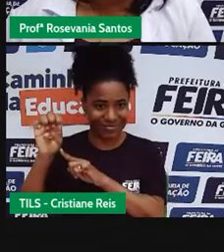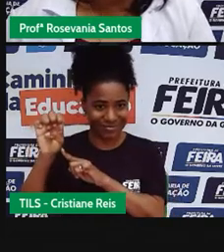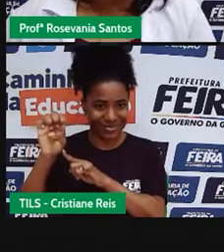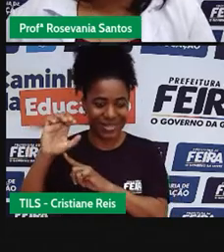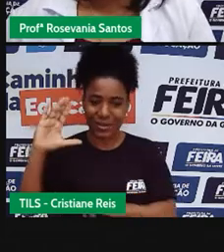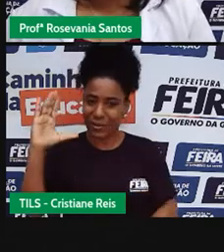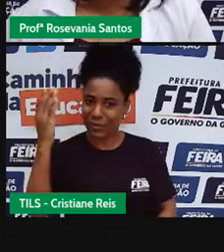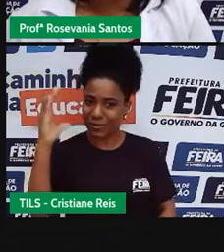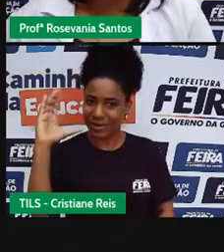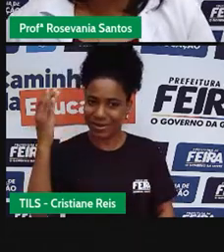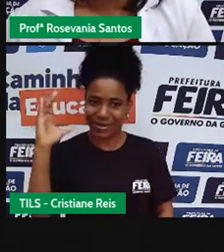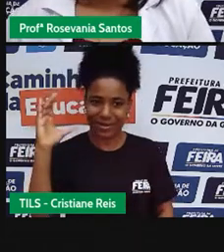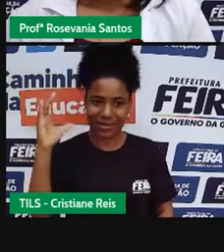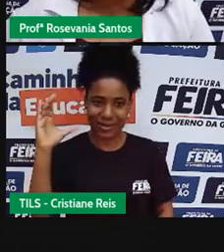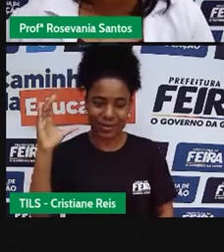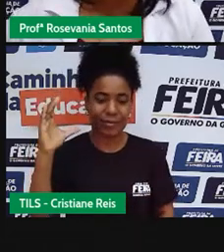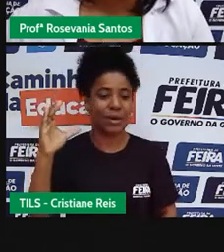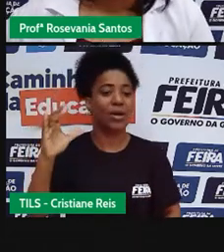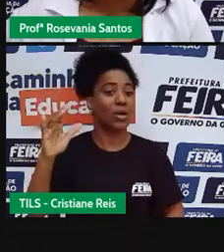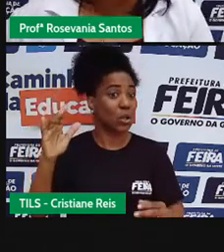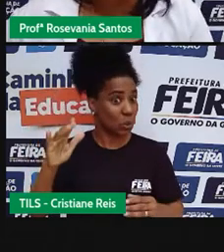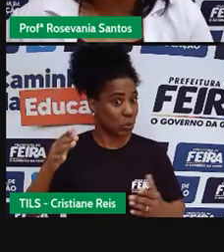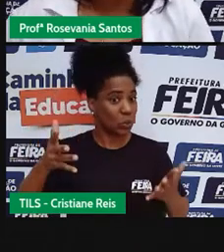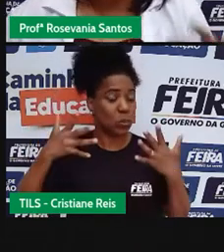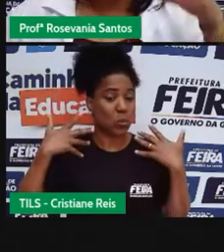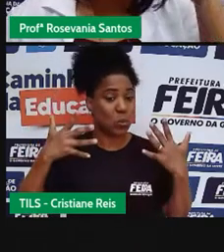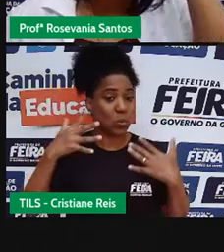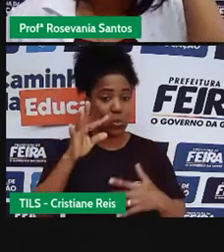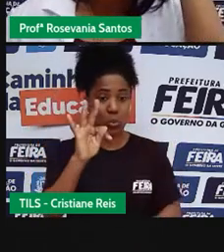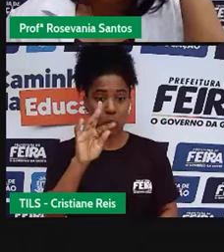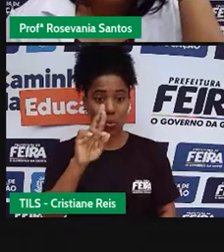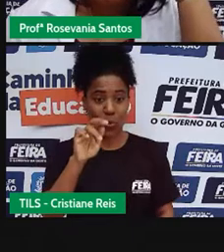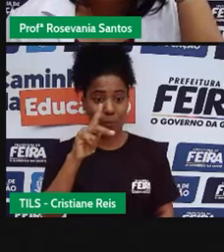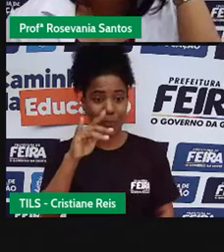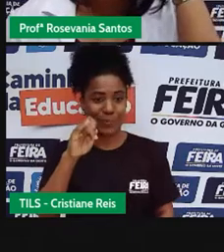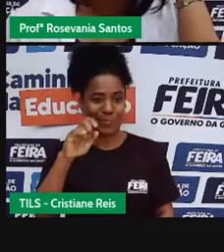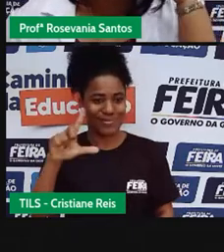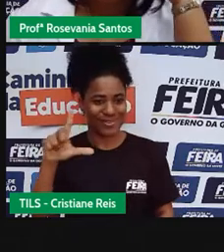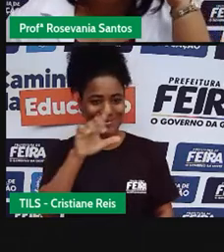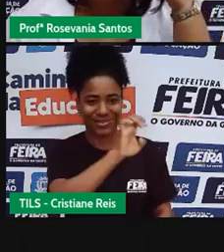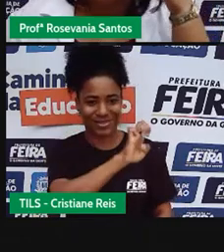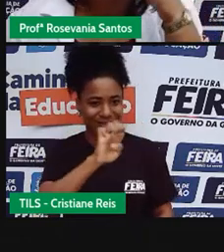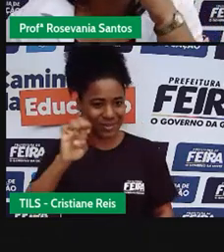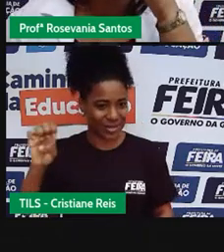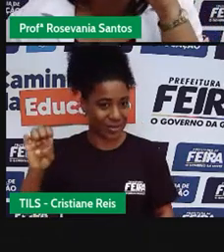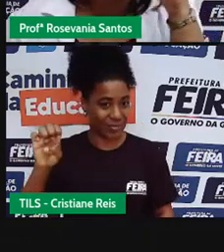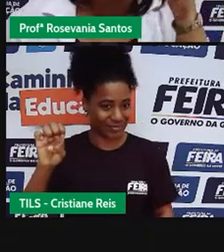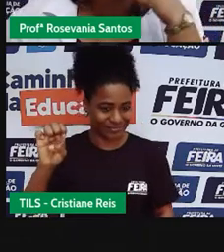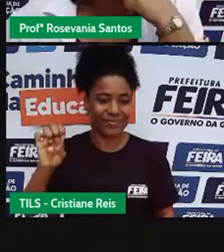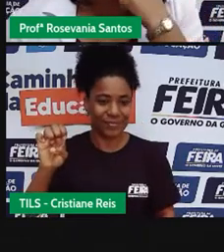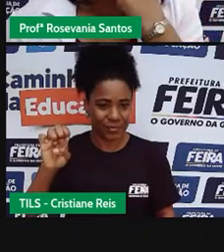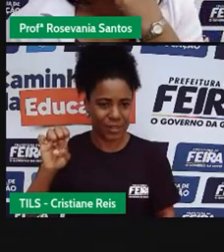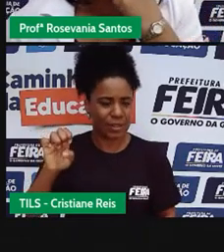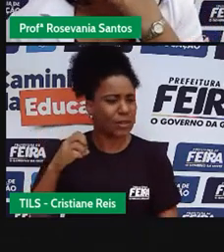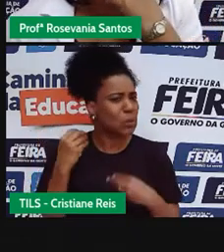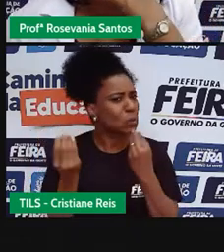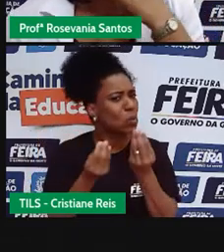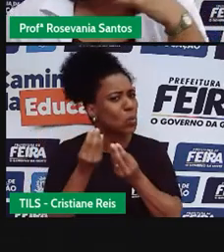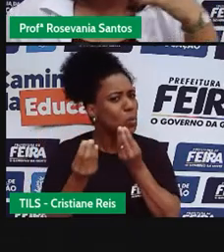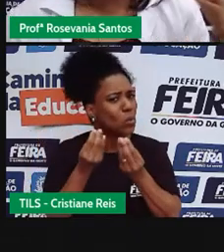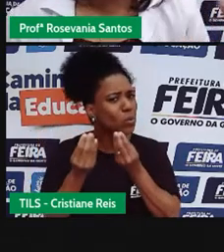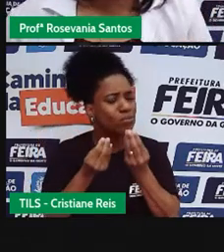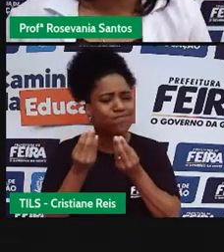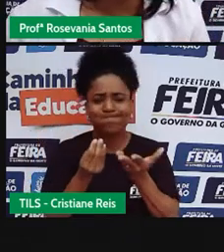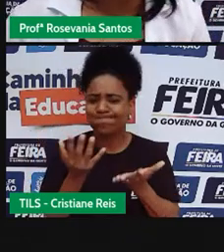aqui o clima tropical equatorial. E aí, para lembrar, como é que são as características do clima tropical